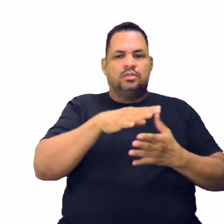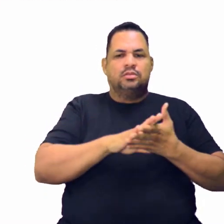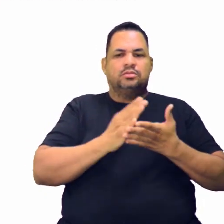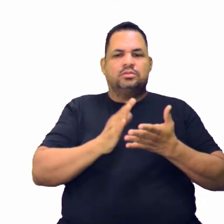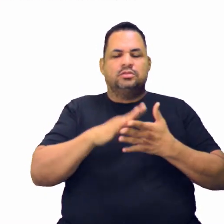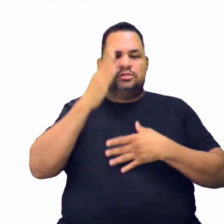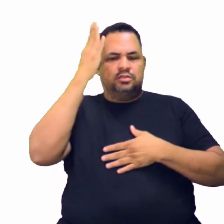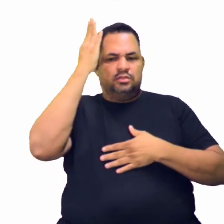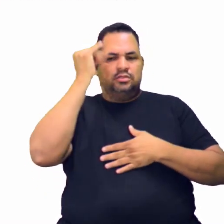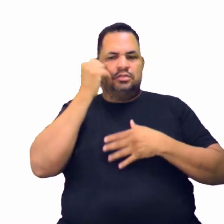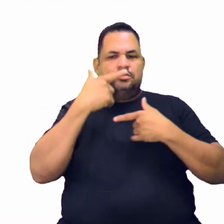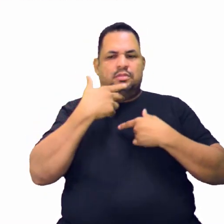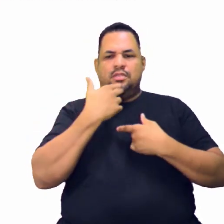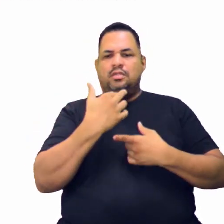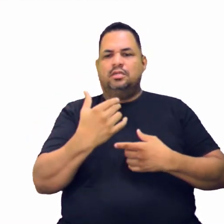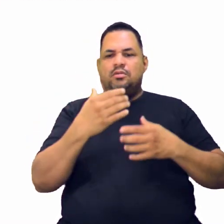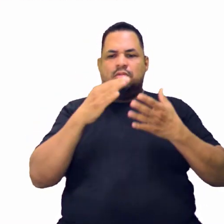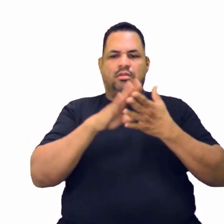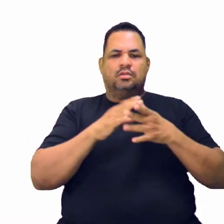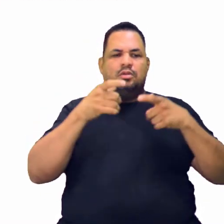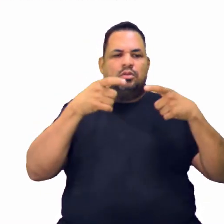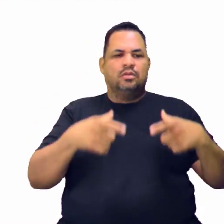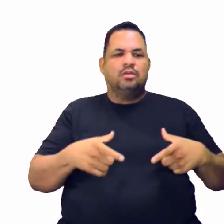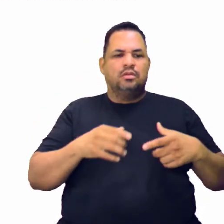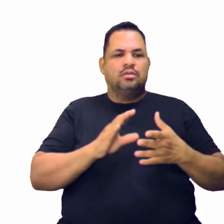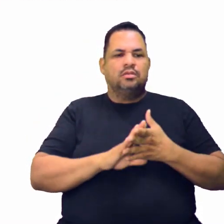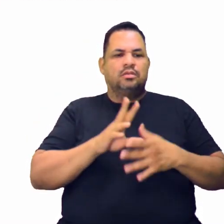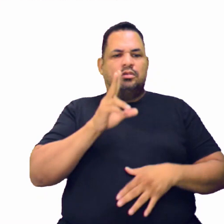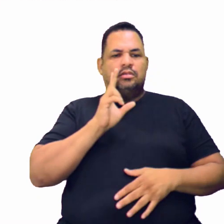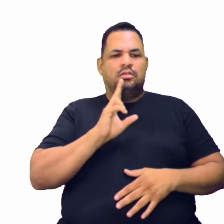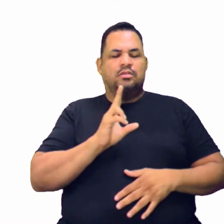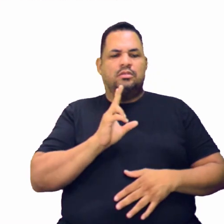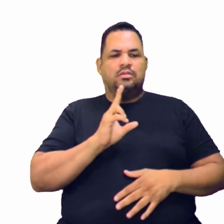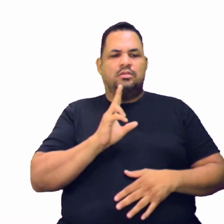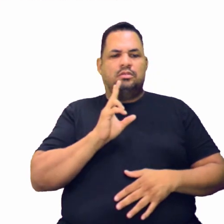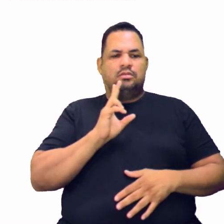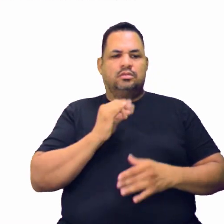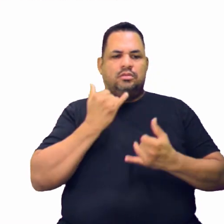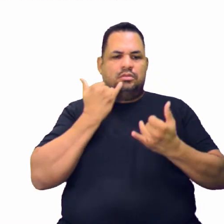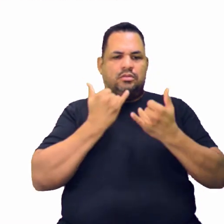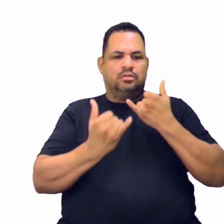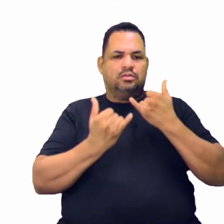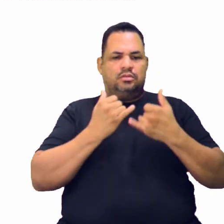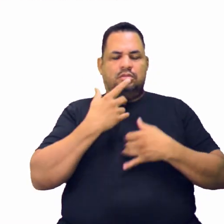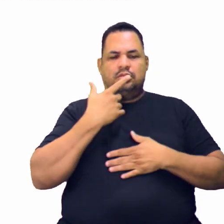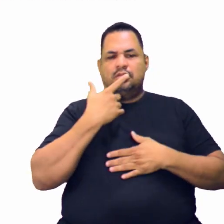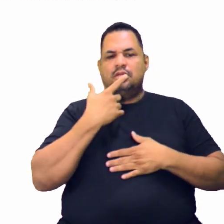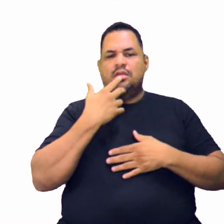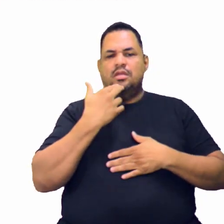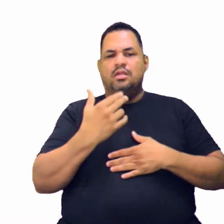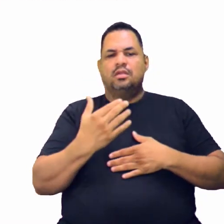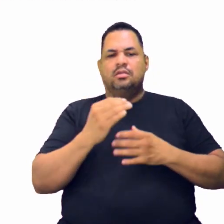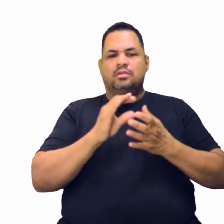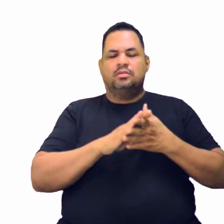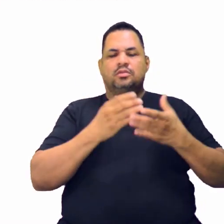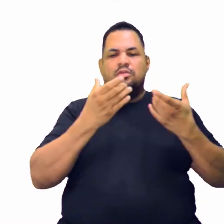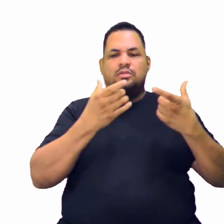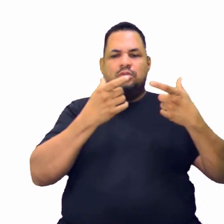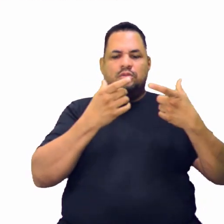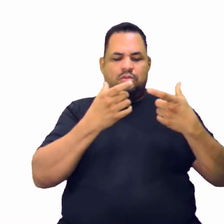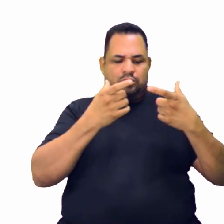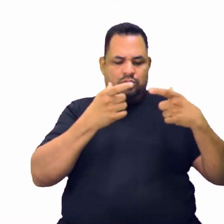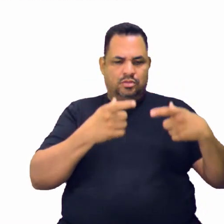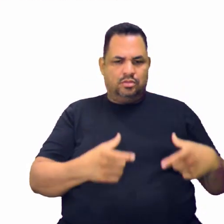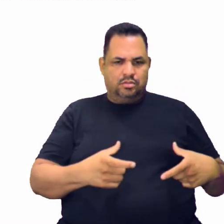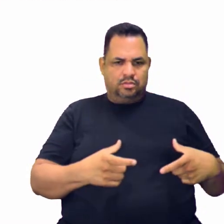geograficamente e dominar o idioma local. E. Semelhança entre a língua de original e a local.